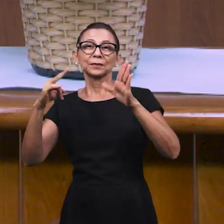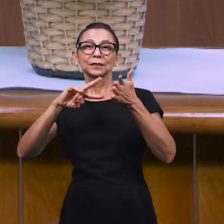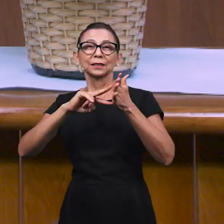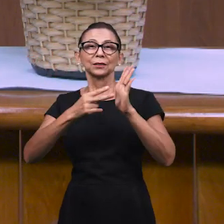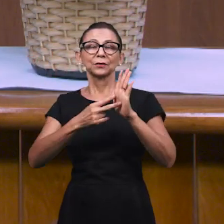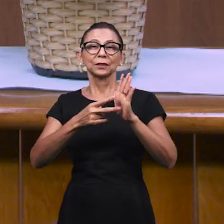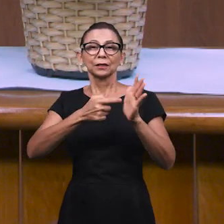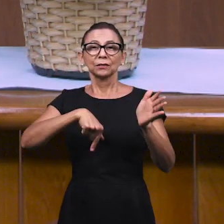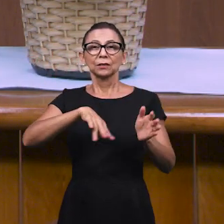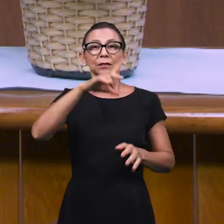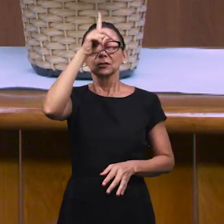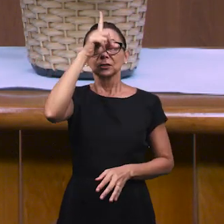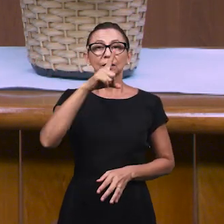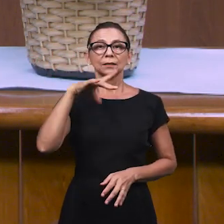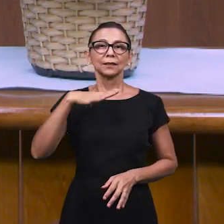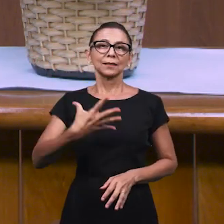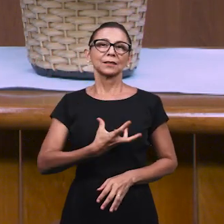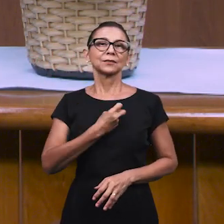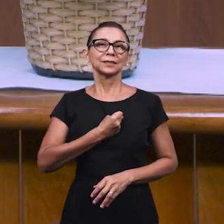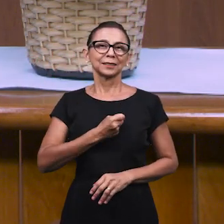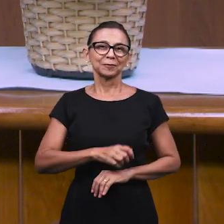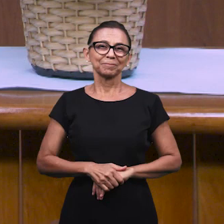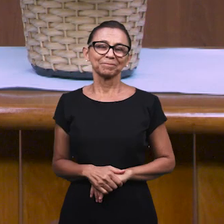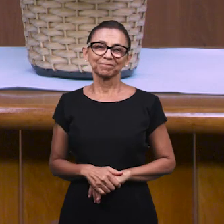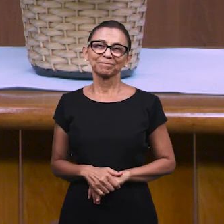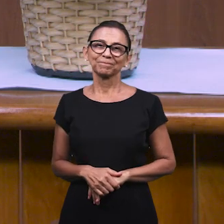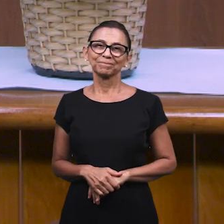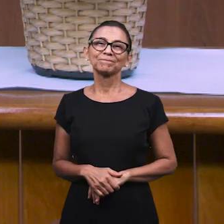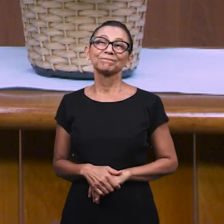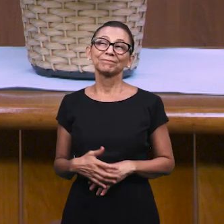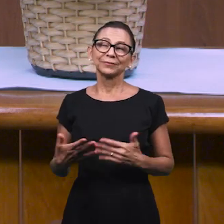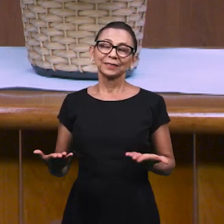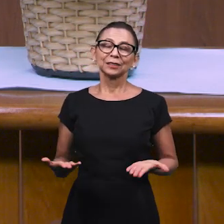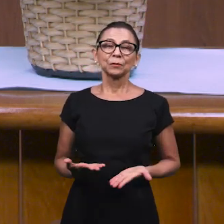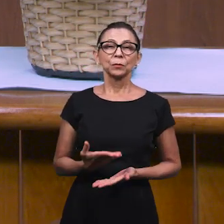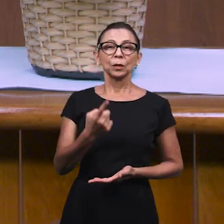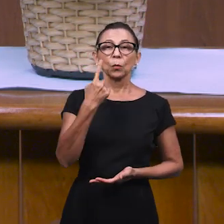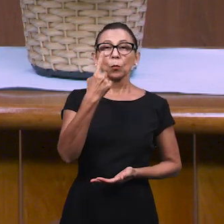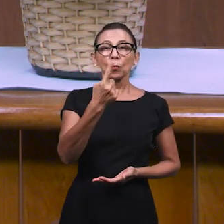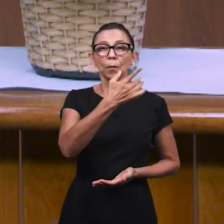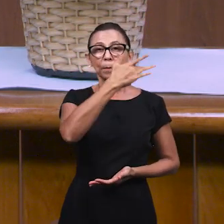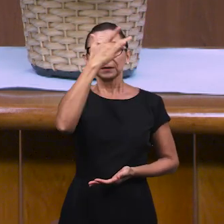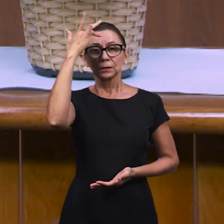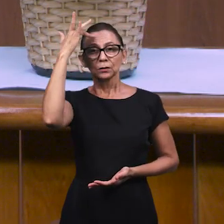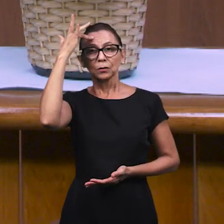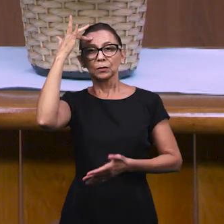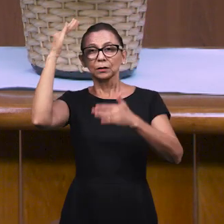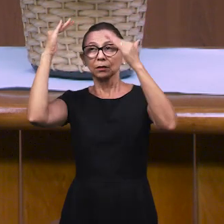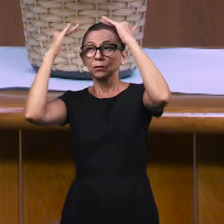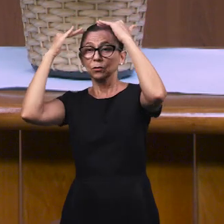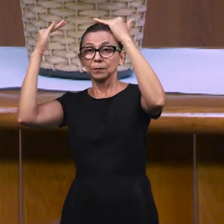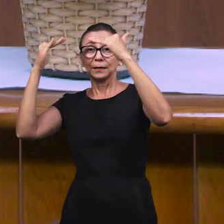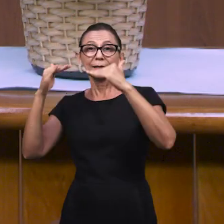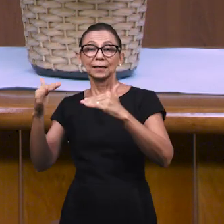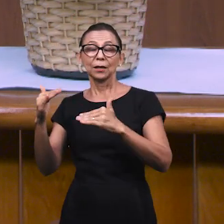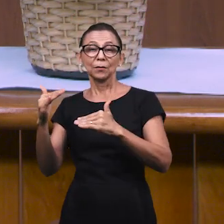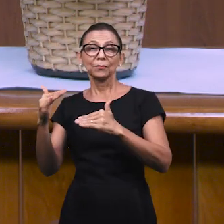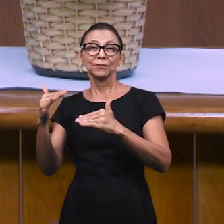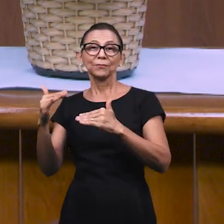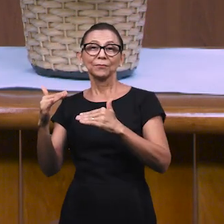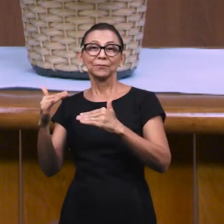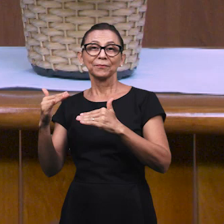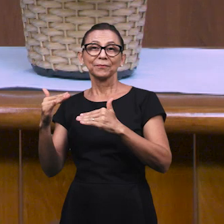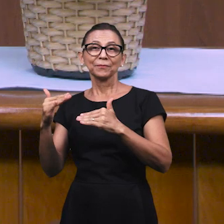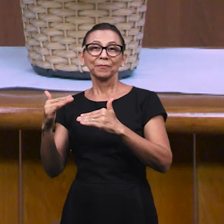pela desobediência de um homem, todos ali sofreram o dano do pecado, da morte. Mas agora,